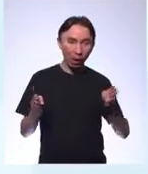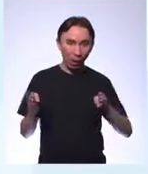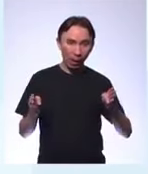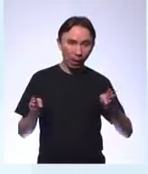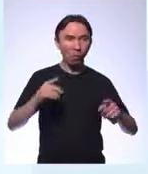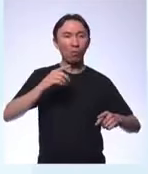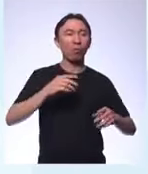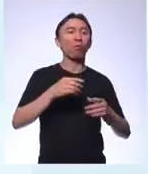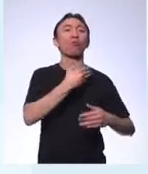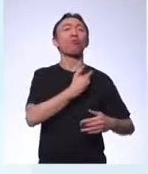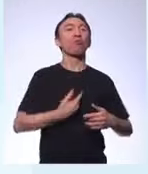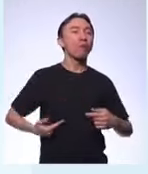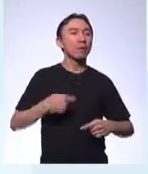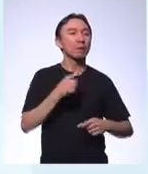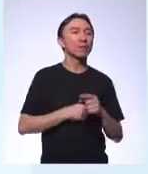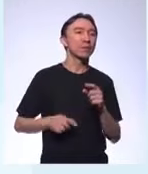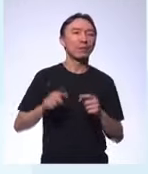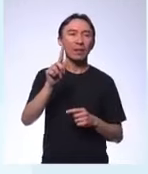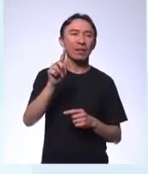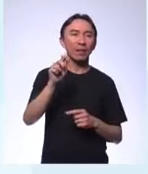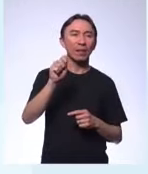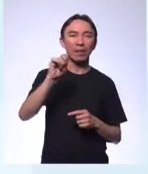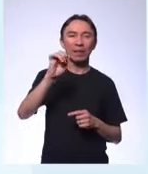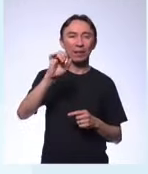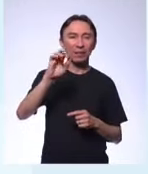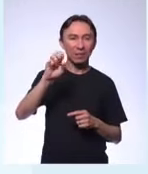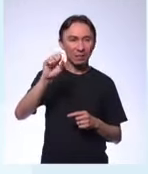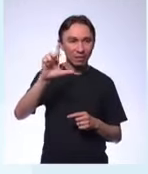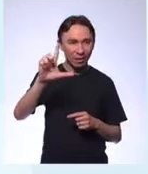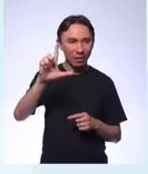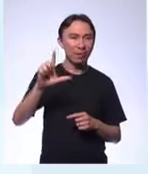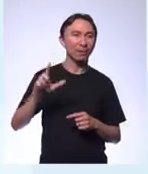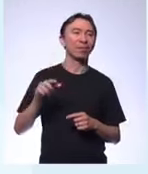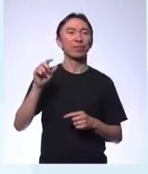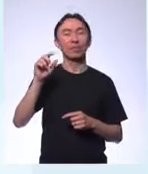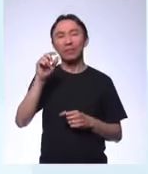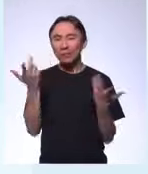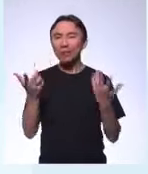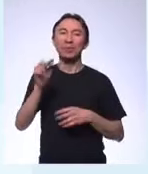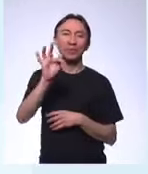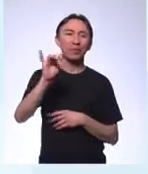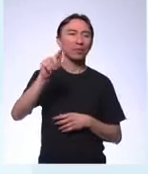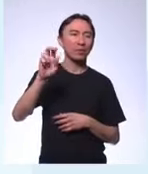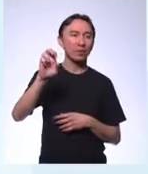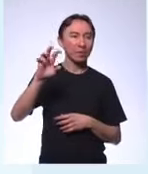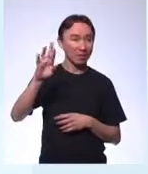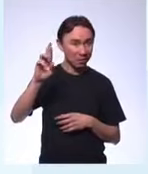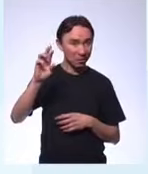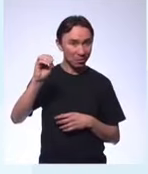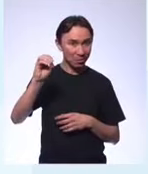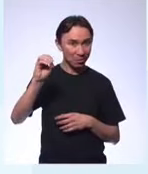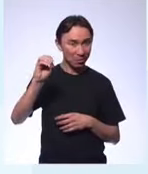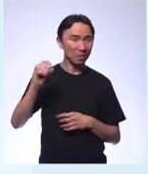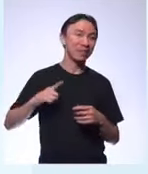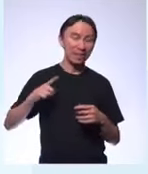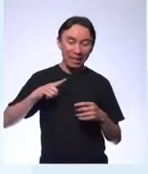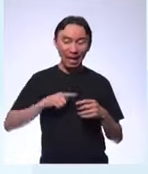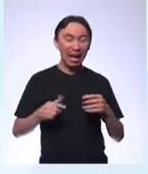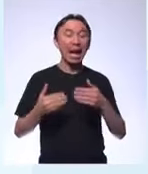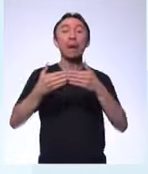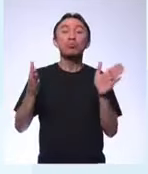vimos, a gente teve a chamada abertura política. E eu pontuei com vocês, e o professor Carlos também, que não havia um